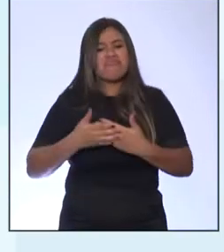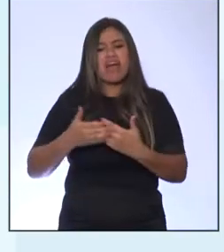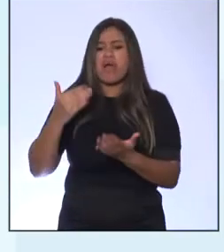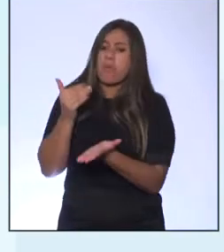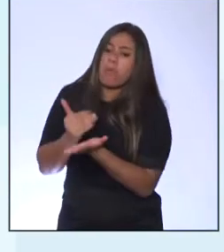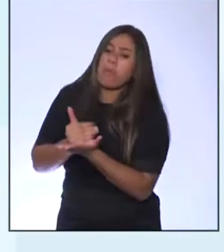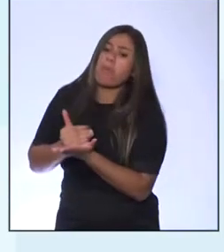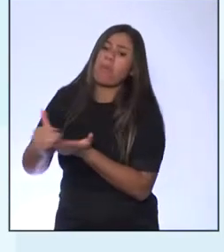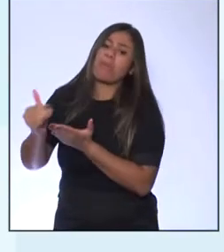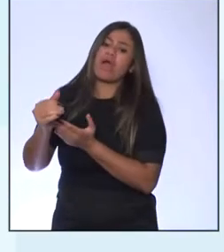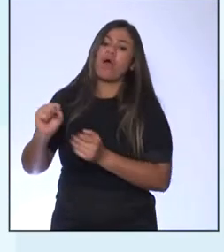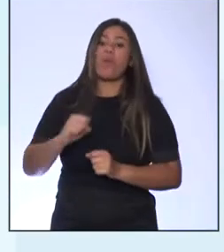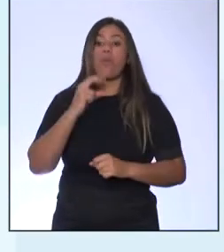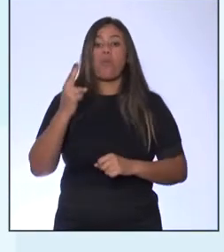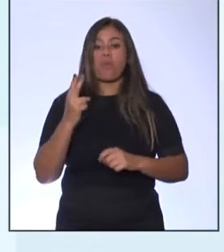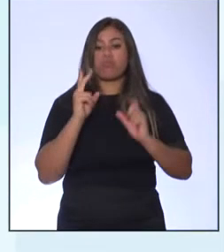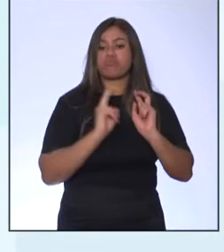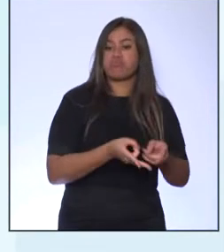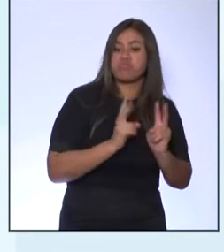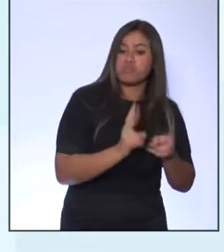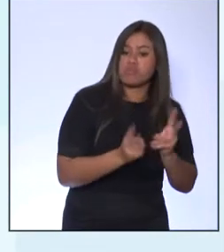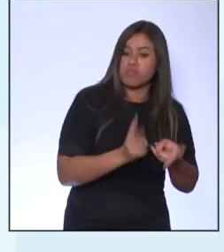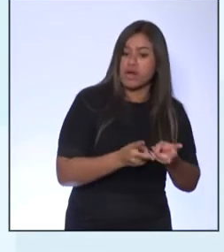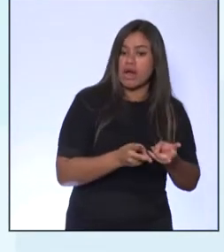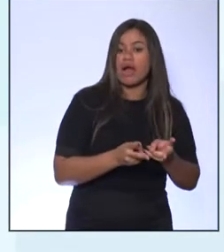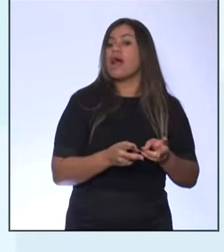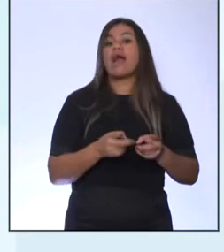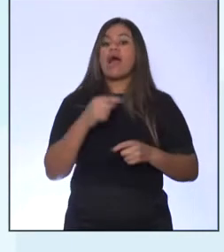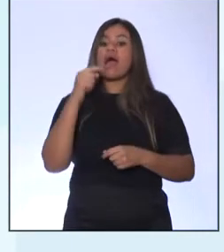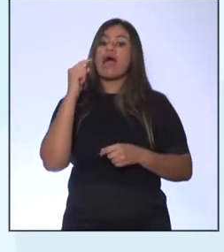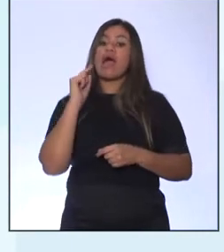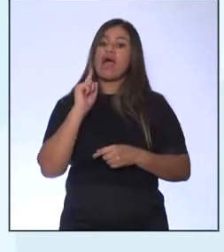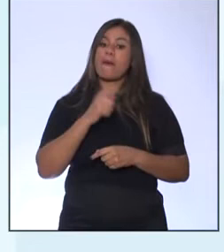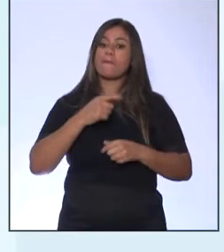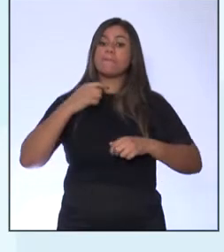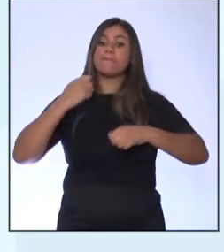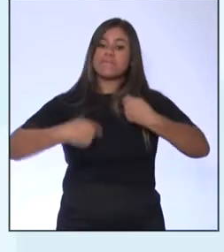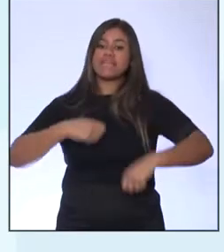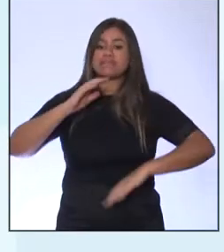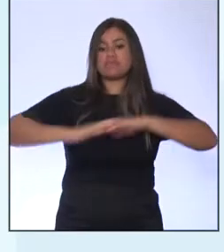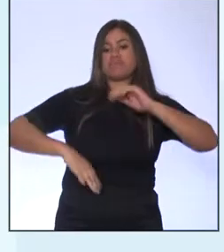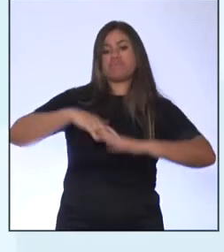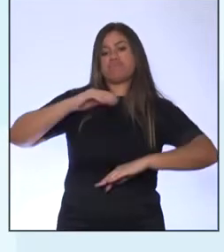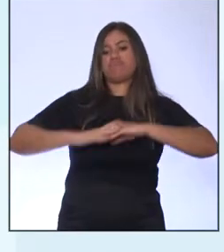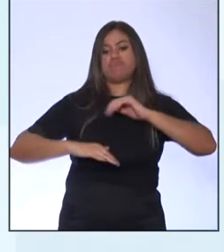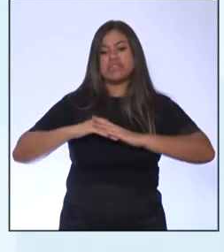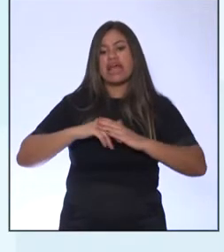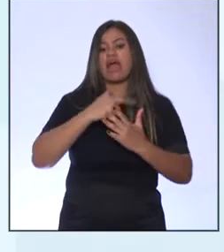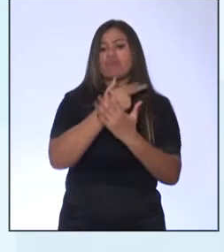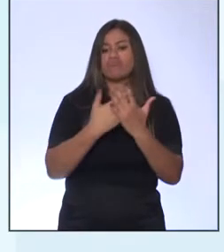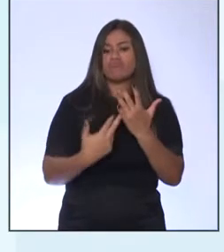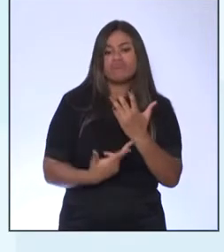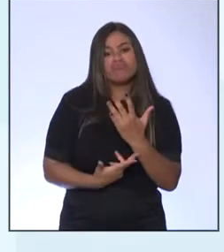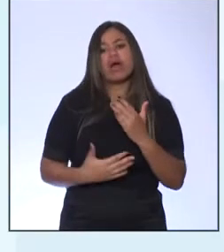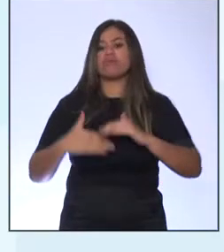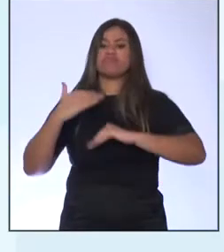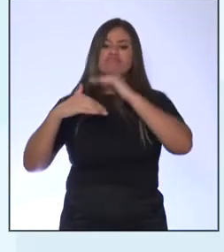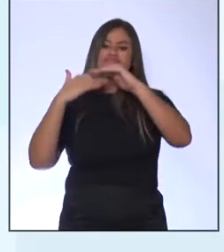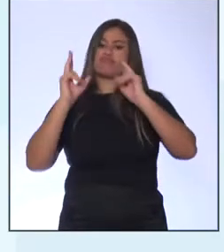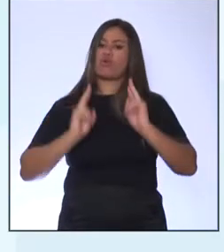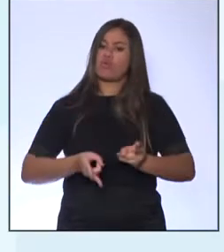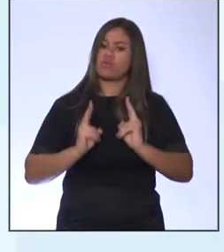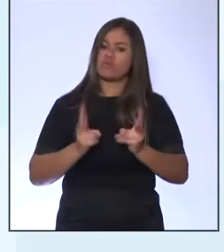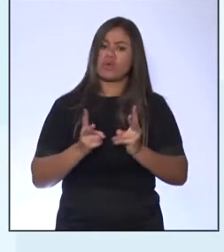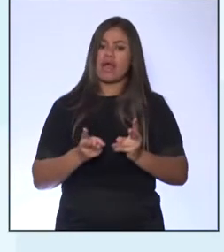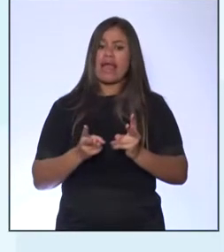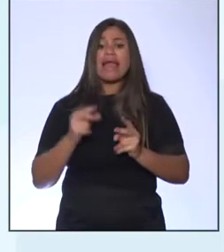na formação continuada, ele tem que desenvolver essas novas habilidades e competências que serão muito importantes,